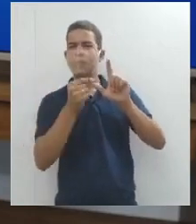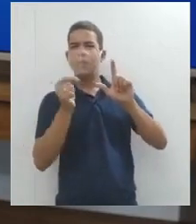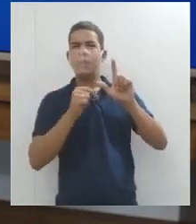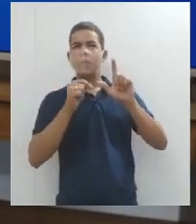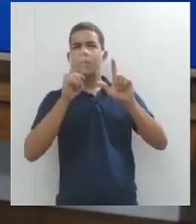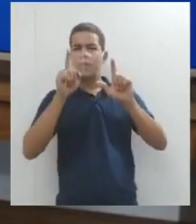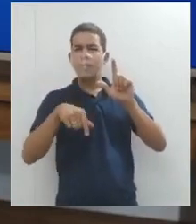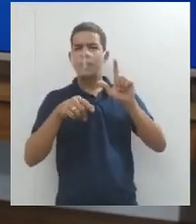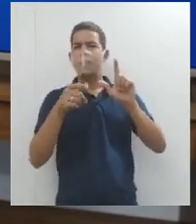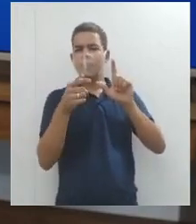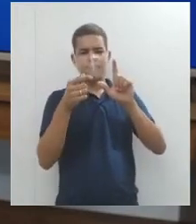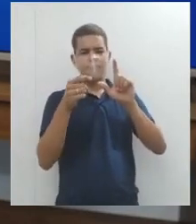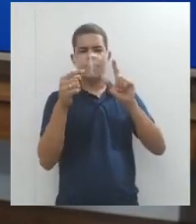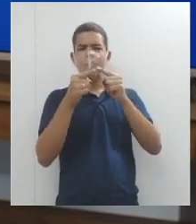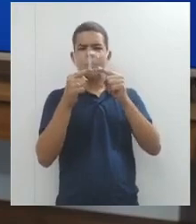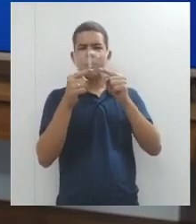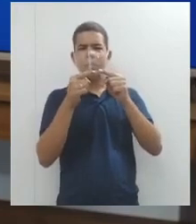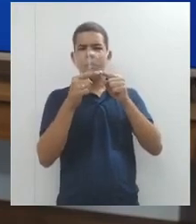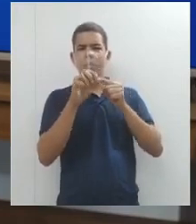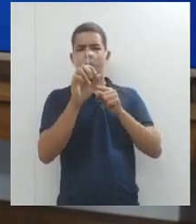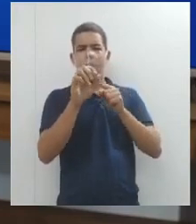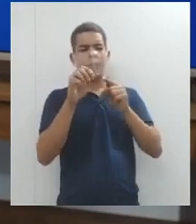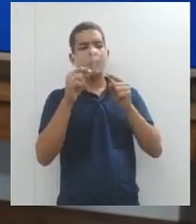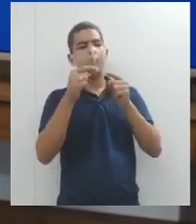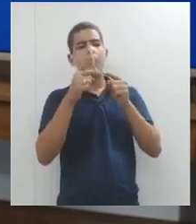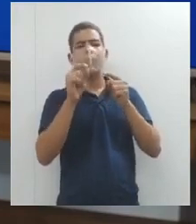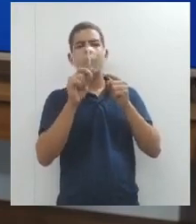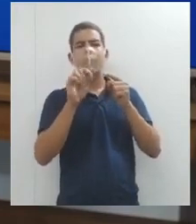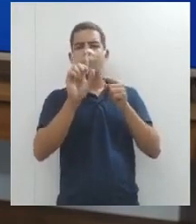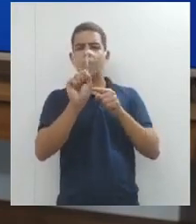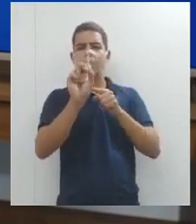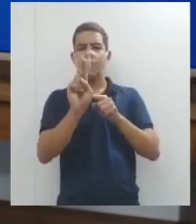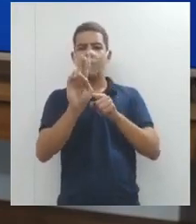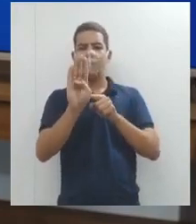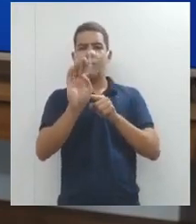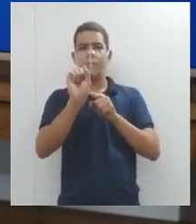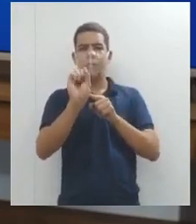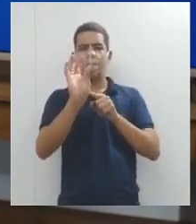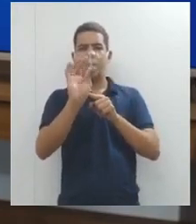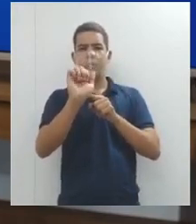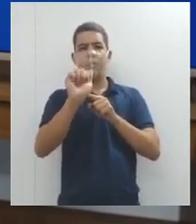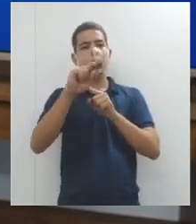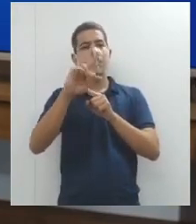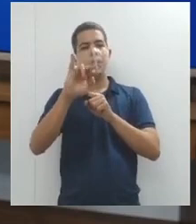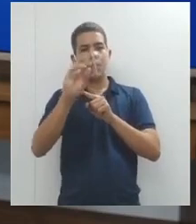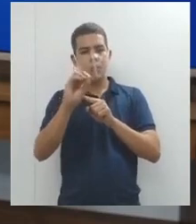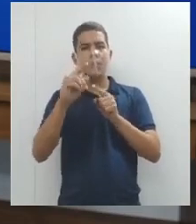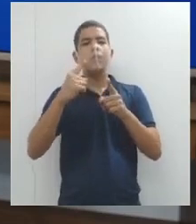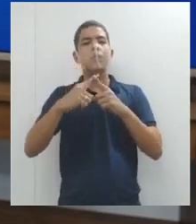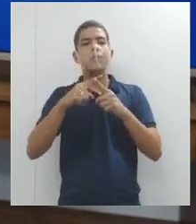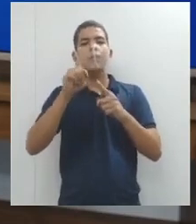um substantivo, ela está exercendo a função de substantivo porque ela está dando o nome, ela está aparecendo aí